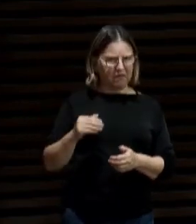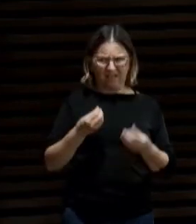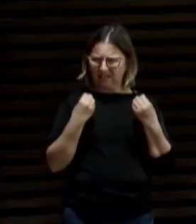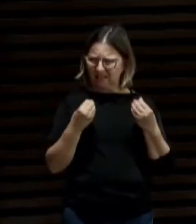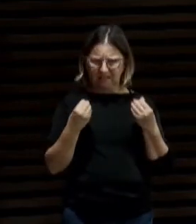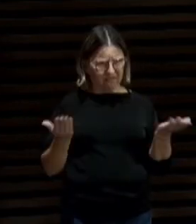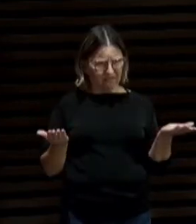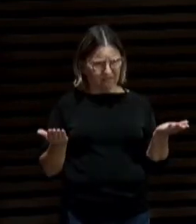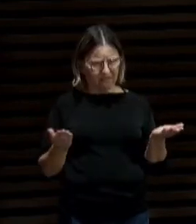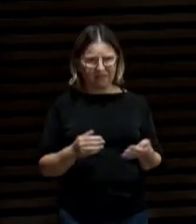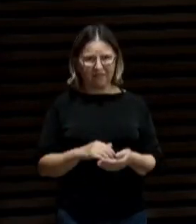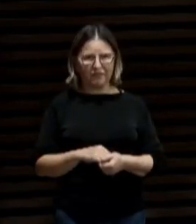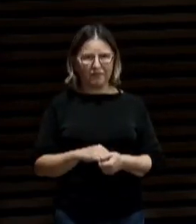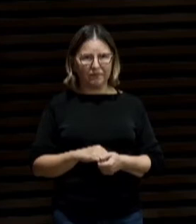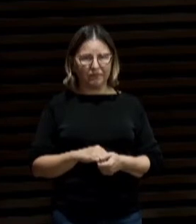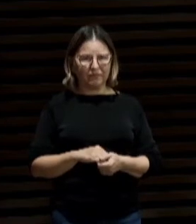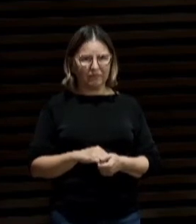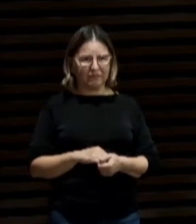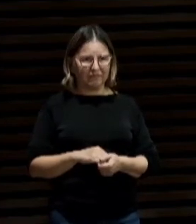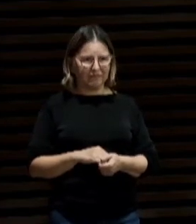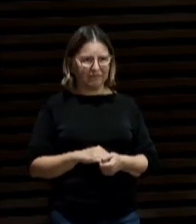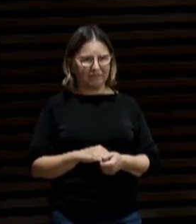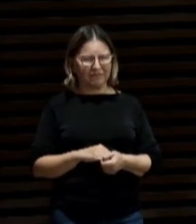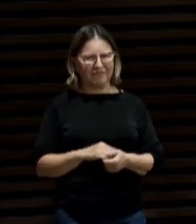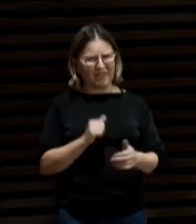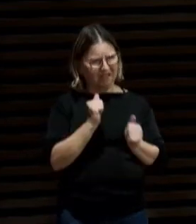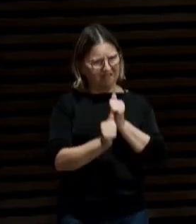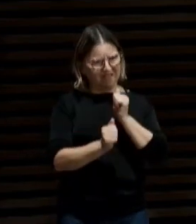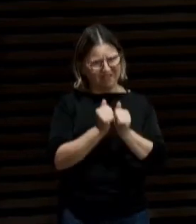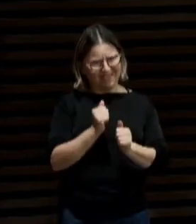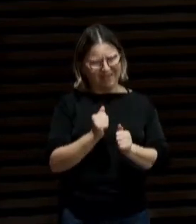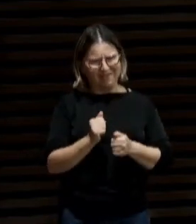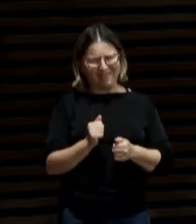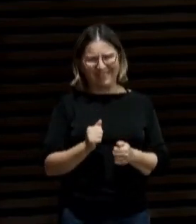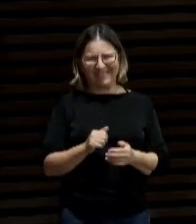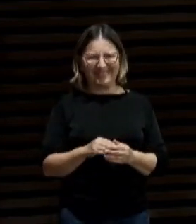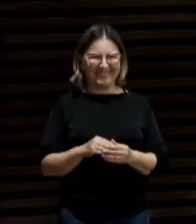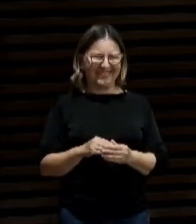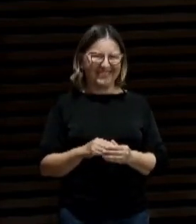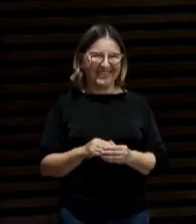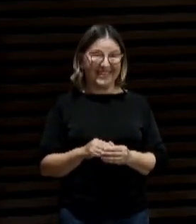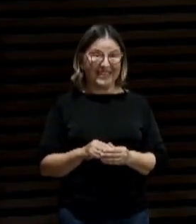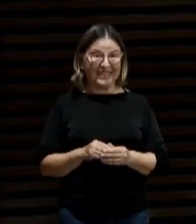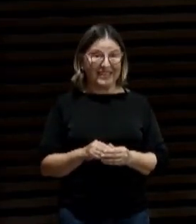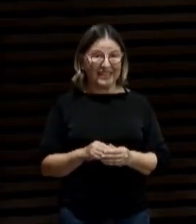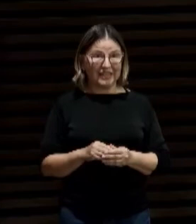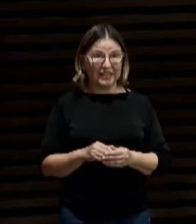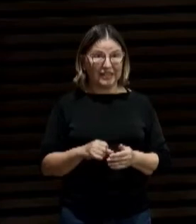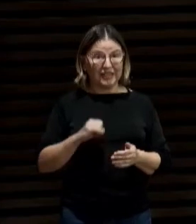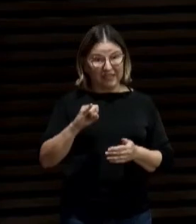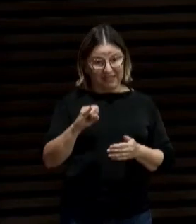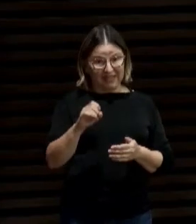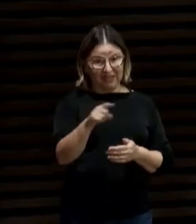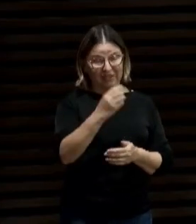E Liga Nacional. Não é possível. Se nós andarmos por aquilo que a gente olha,